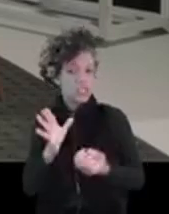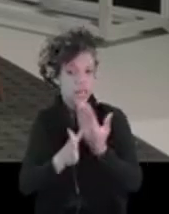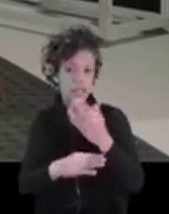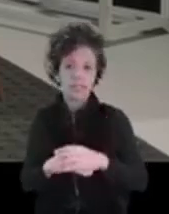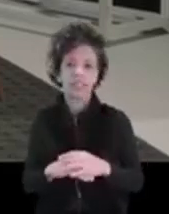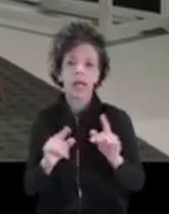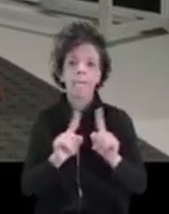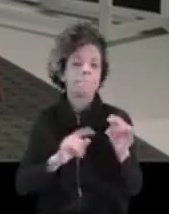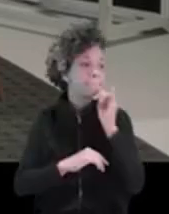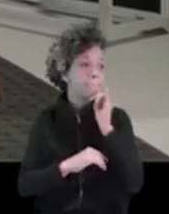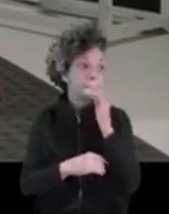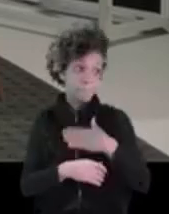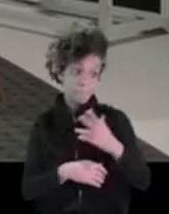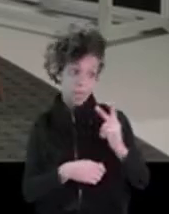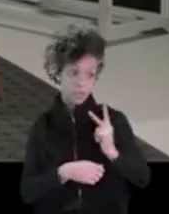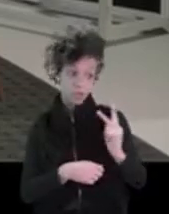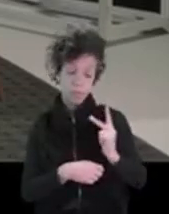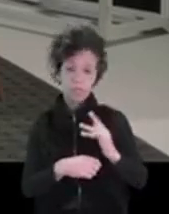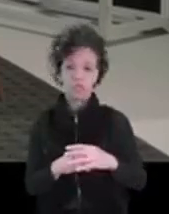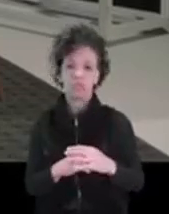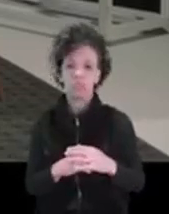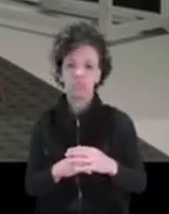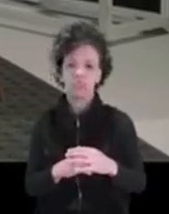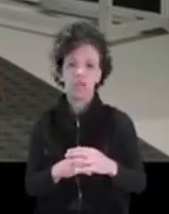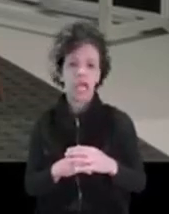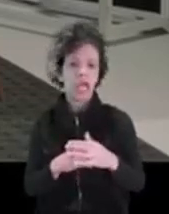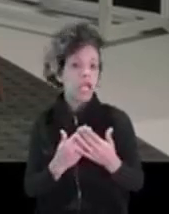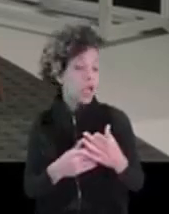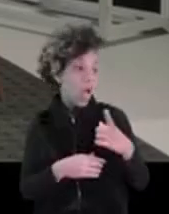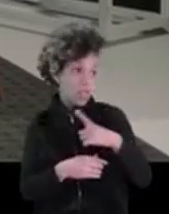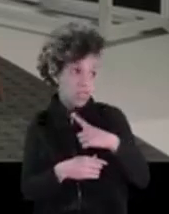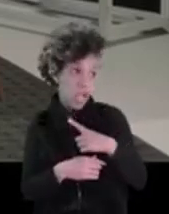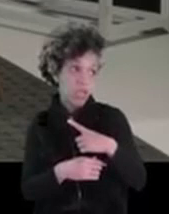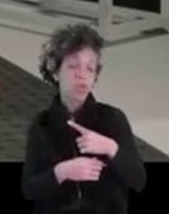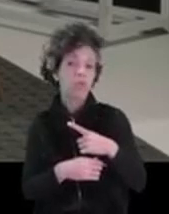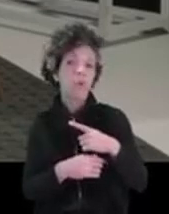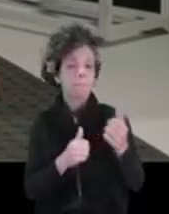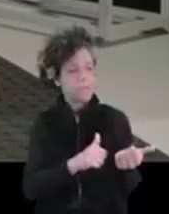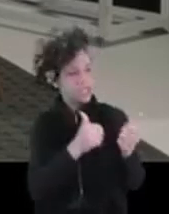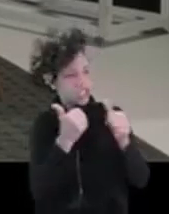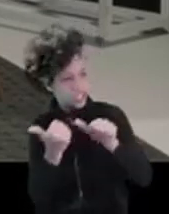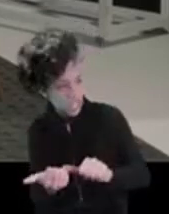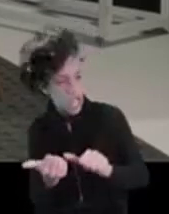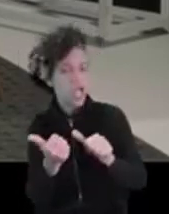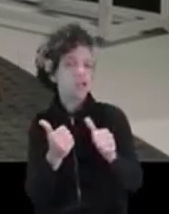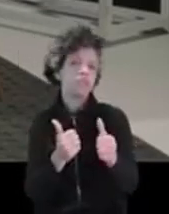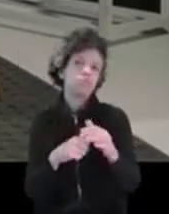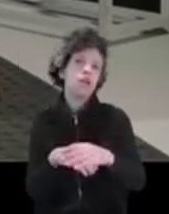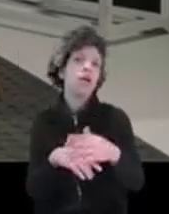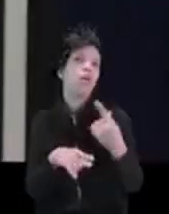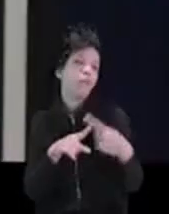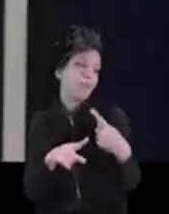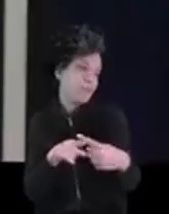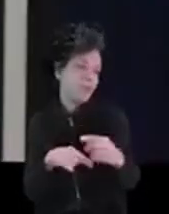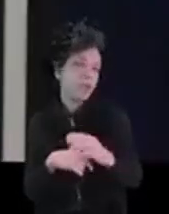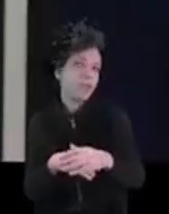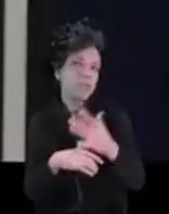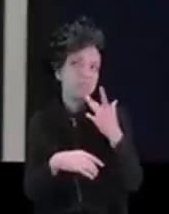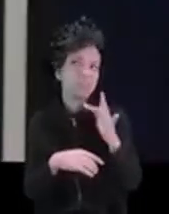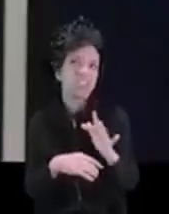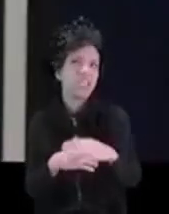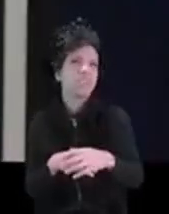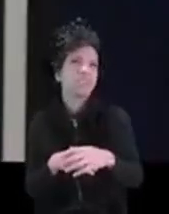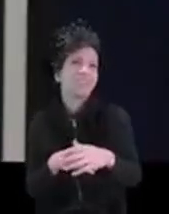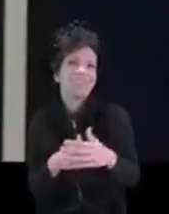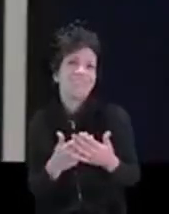cara eu assim eu particularmente eu não tenho embora eu tenha sido batizado tudo né porque sem tela